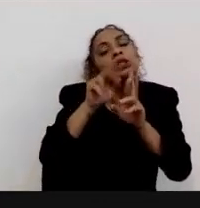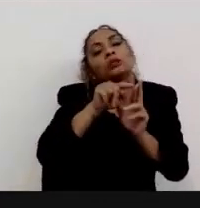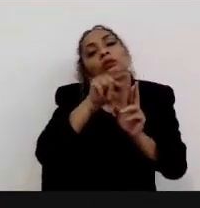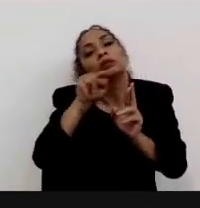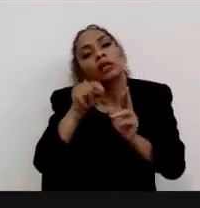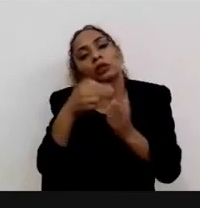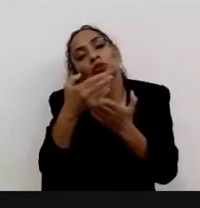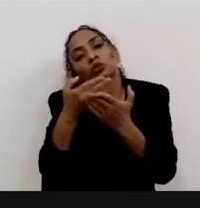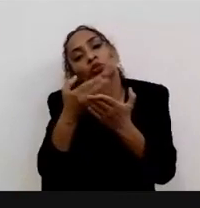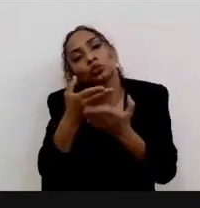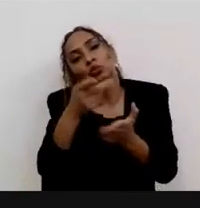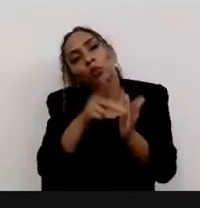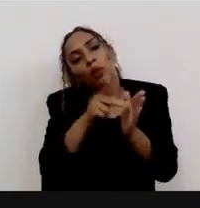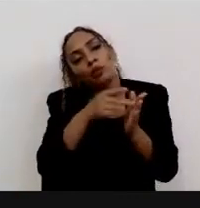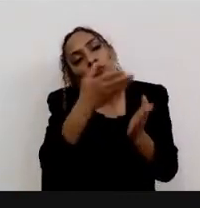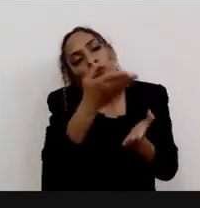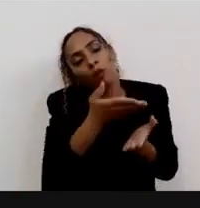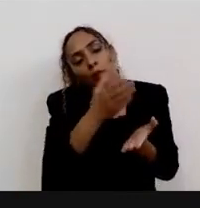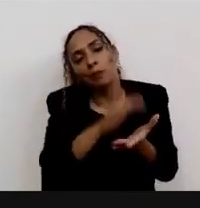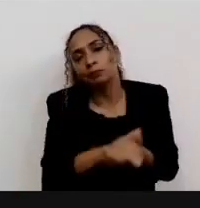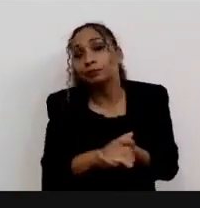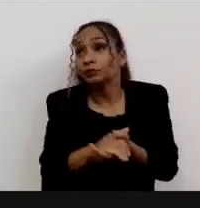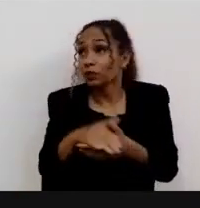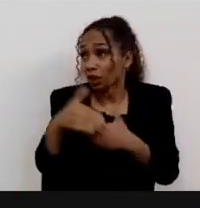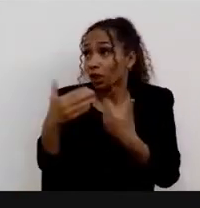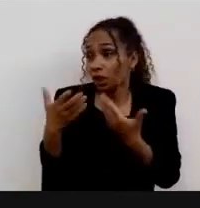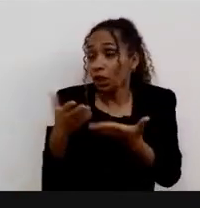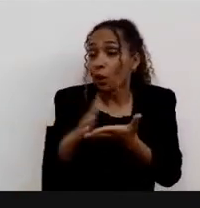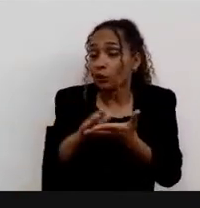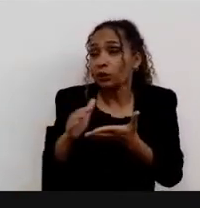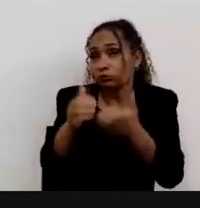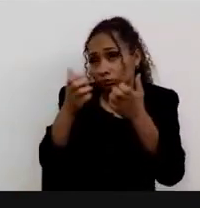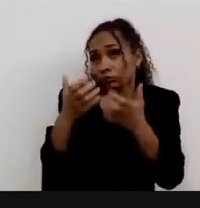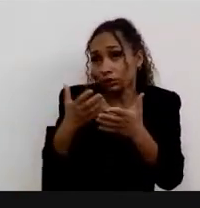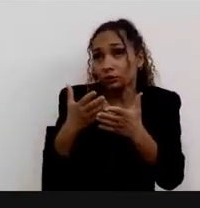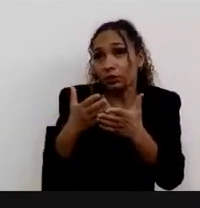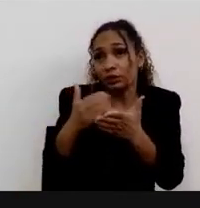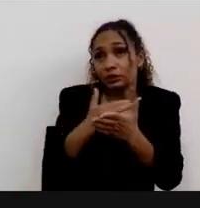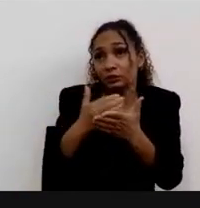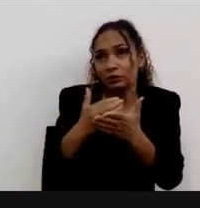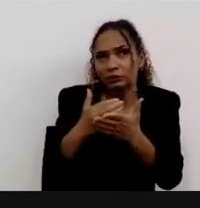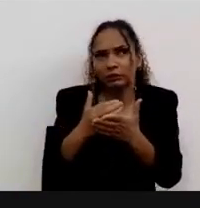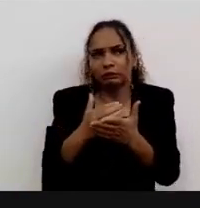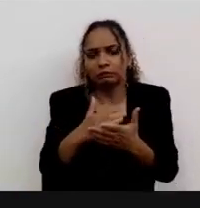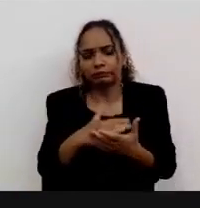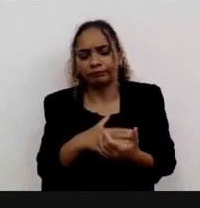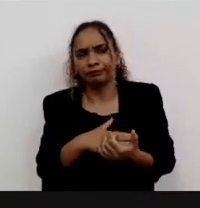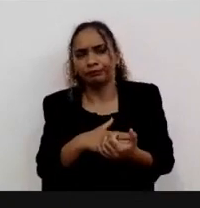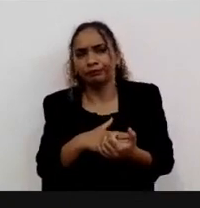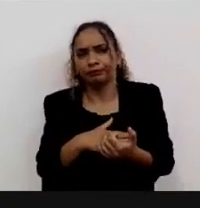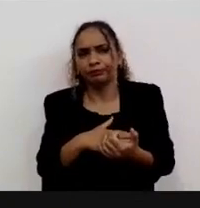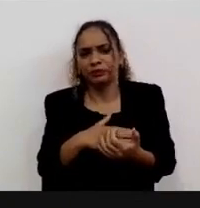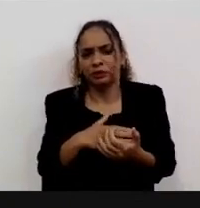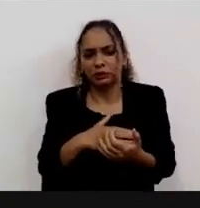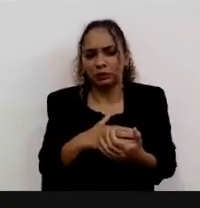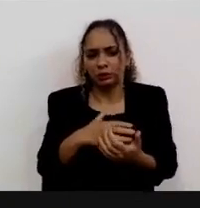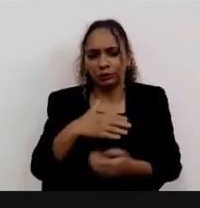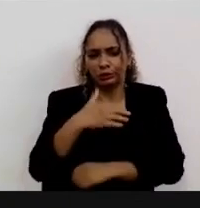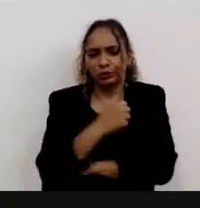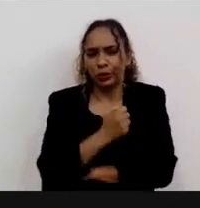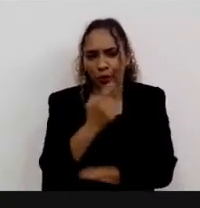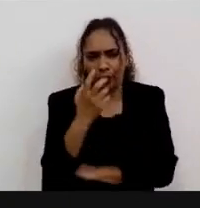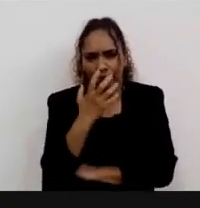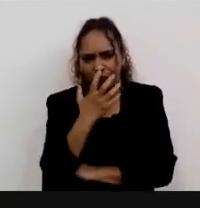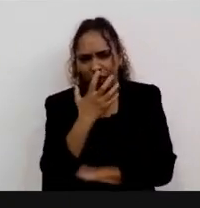relação ao seu estudo? Quando eu comento, inicialmente o pessoal fica meio incrédulo, né? Será que tem mesmo? Será que